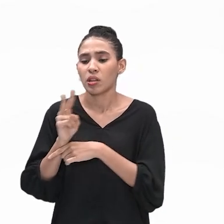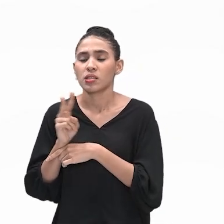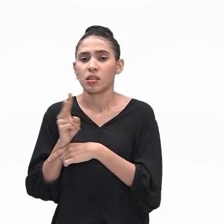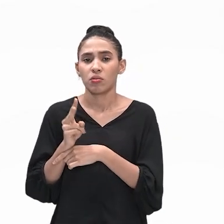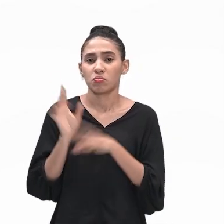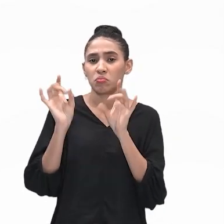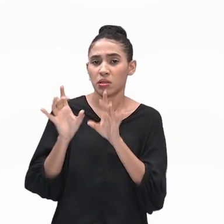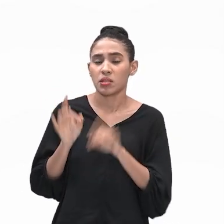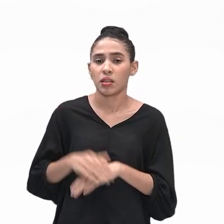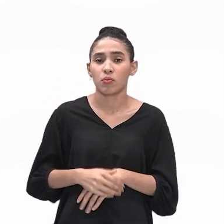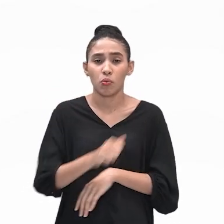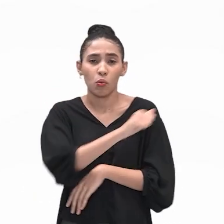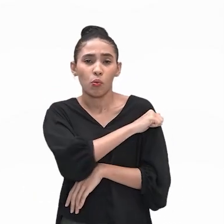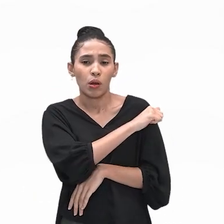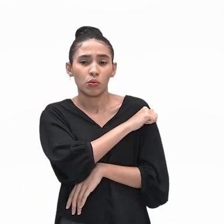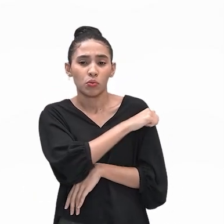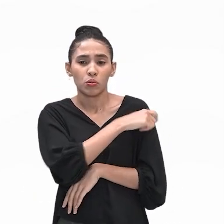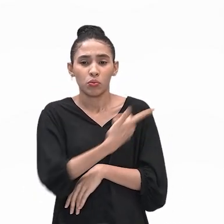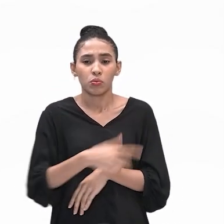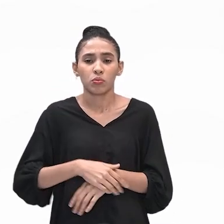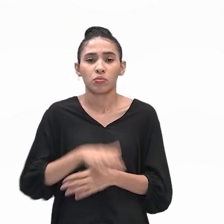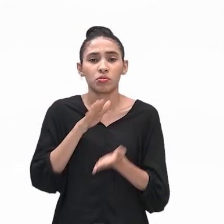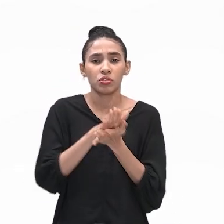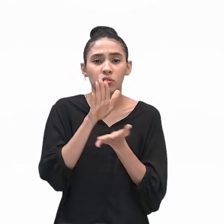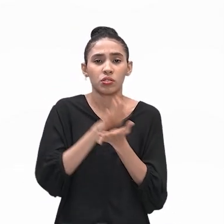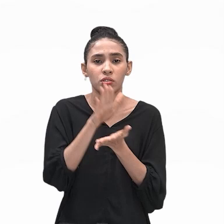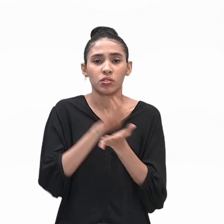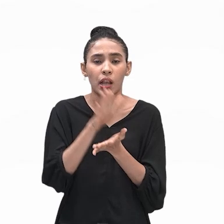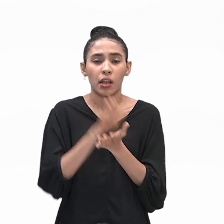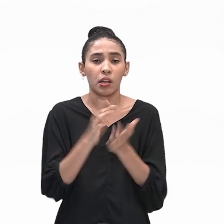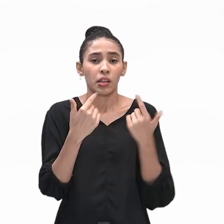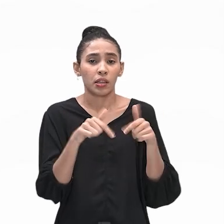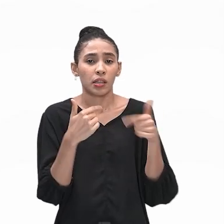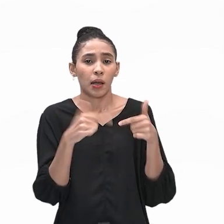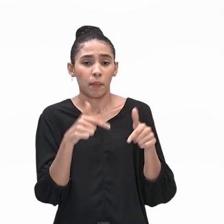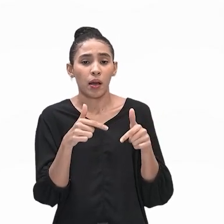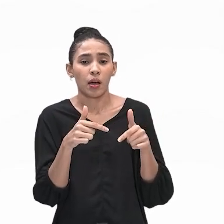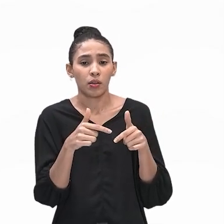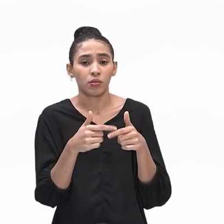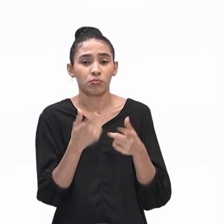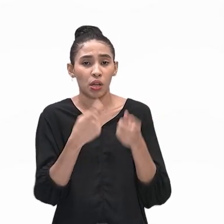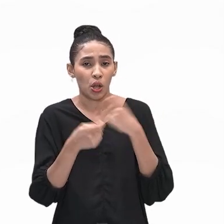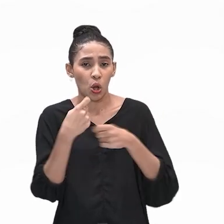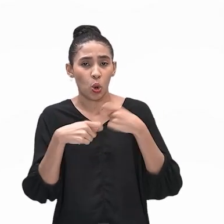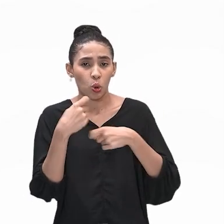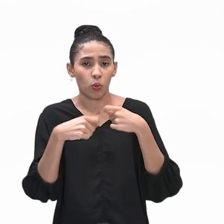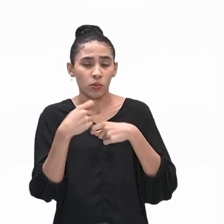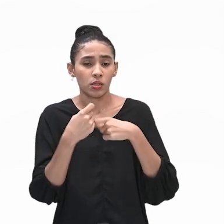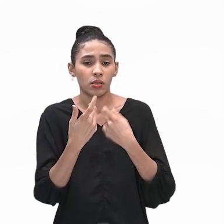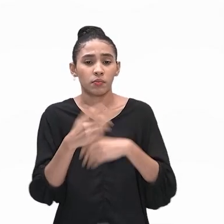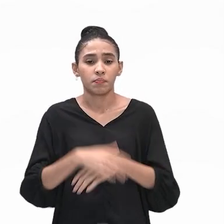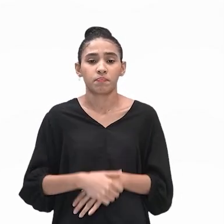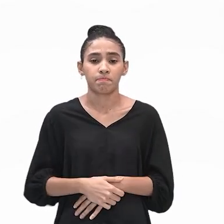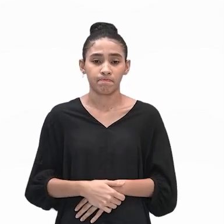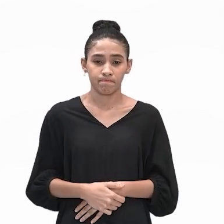estabelecimento, no estudante que tira xerox no trabalho para economizar, etc. Definitivamente,